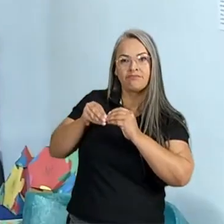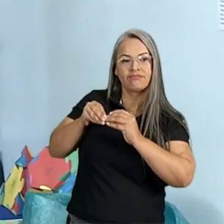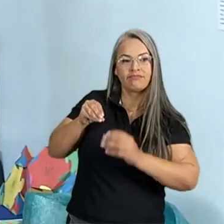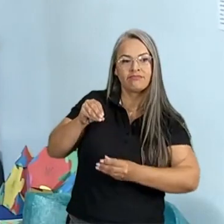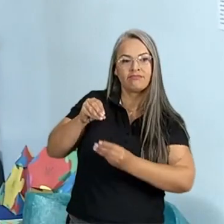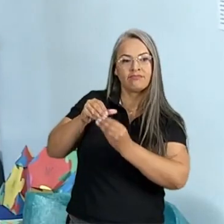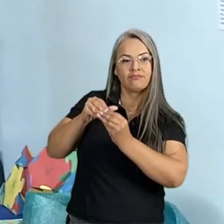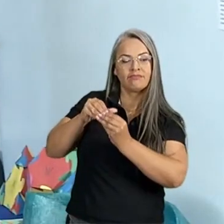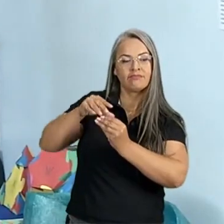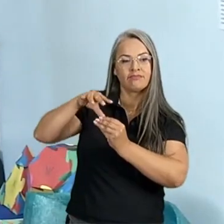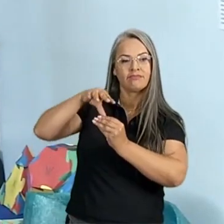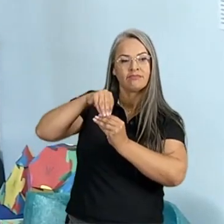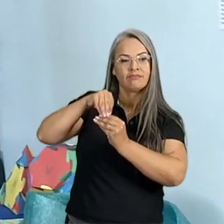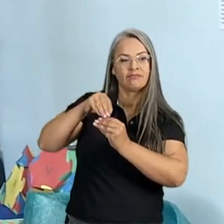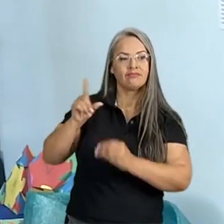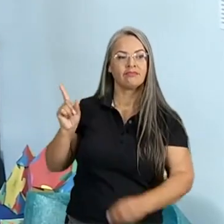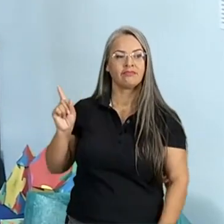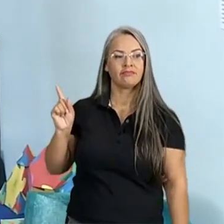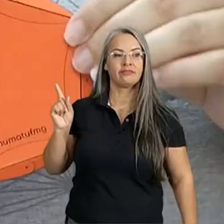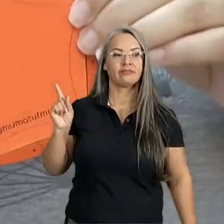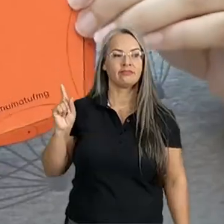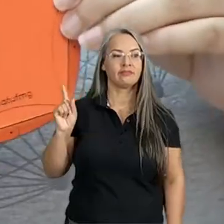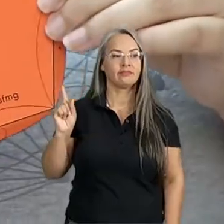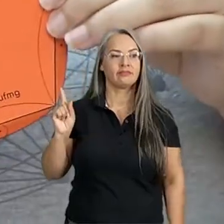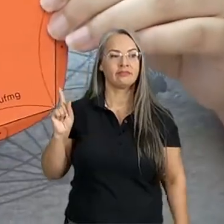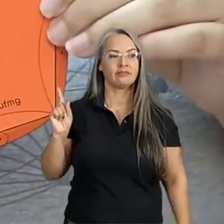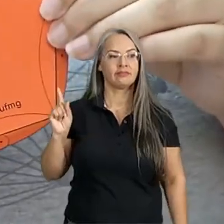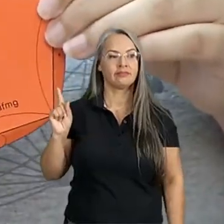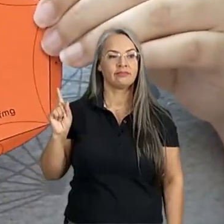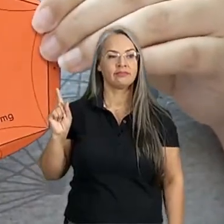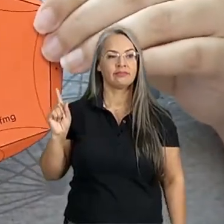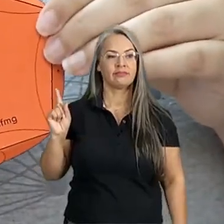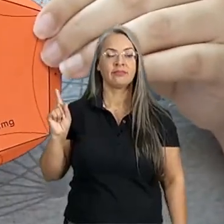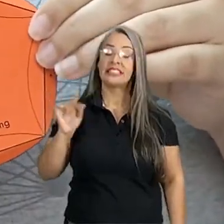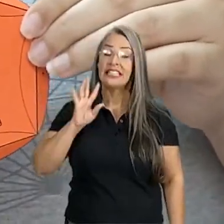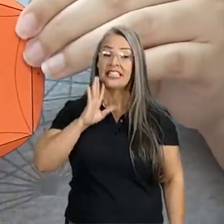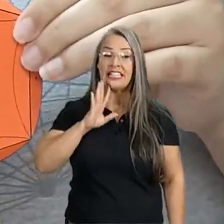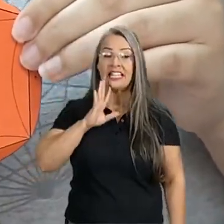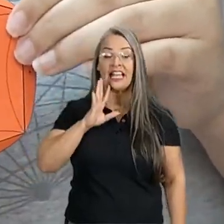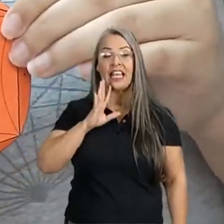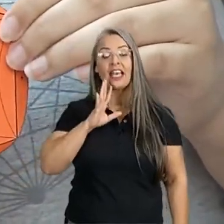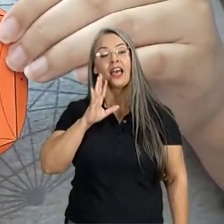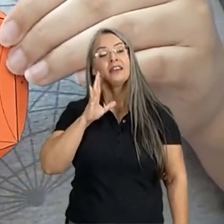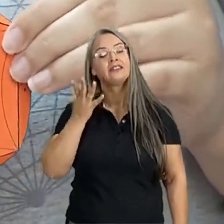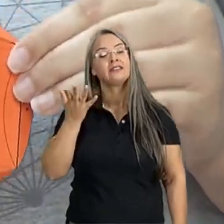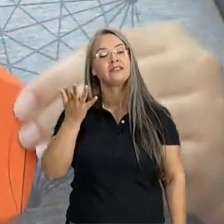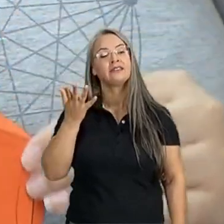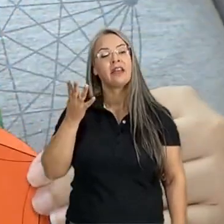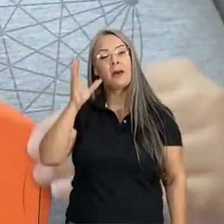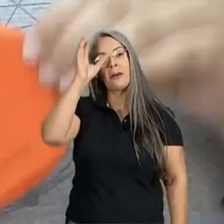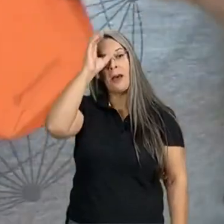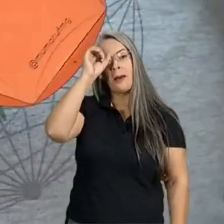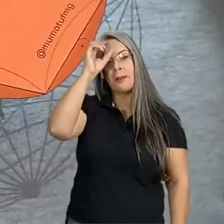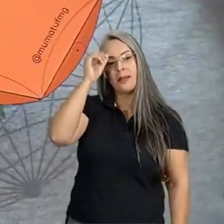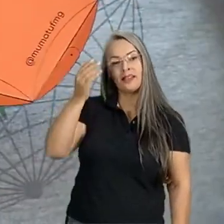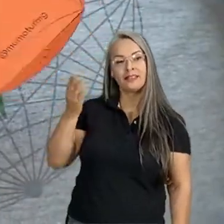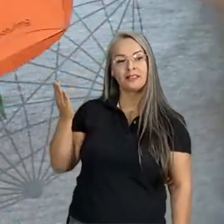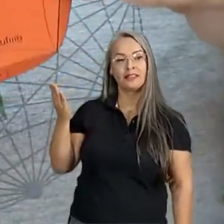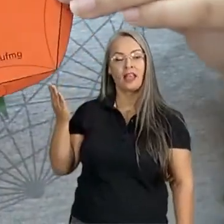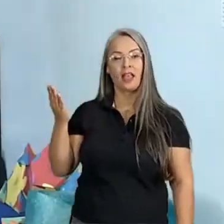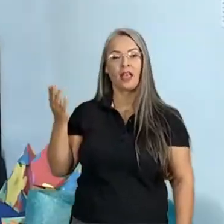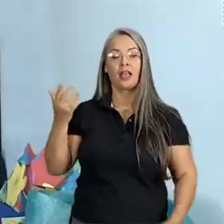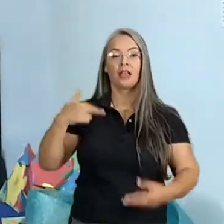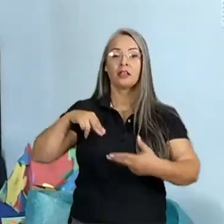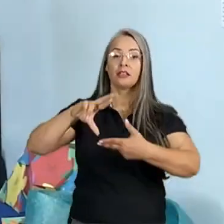colando a gente consegue fazer várias figuras É bem interessante também para conhecer é sólidos platônicos sólidos geométricos